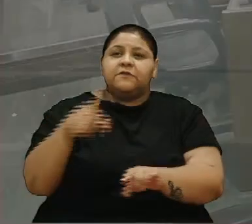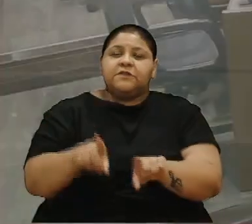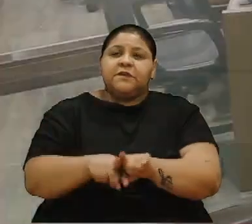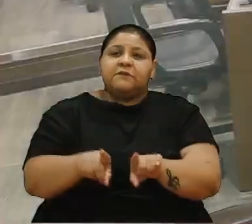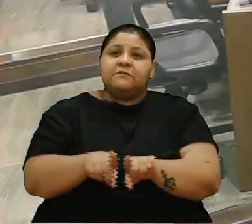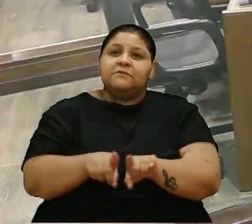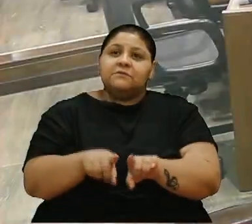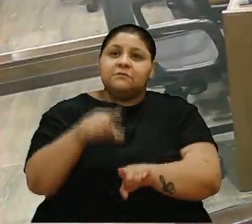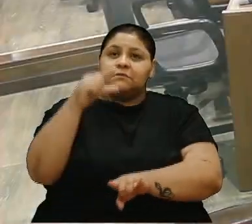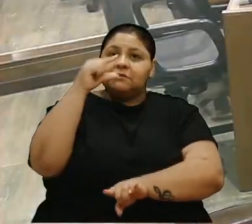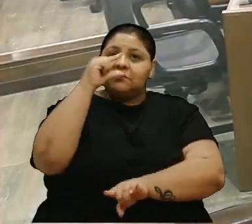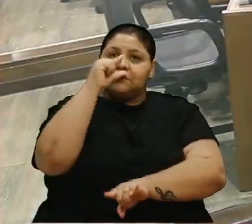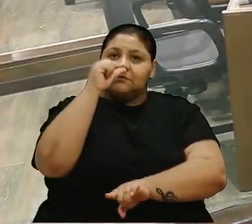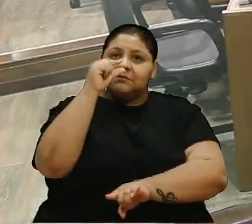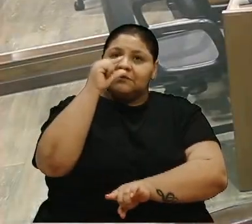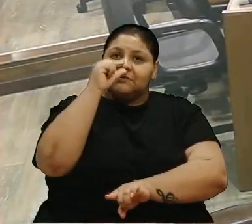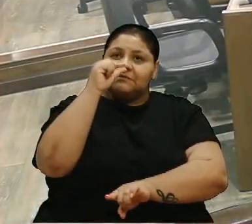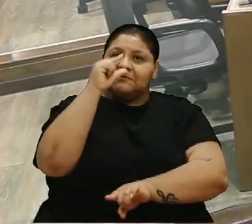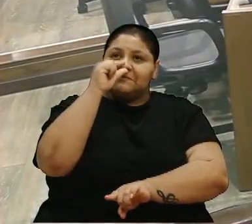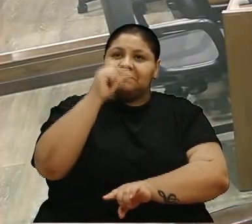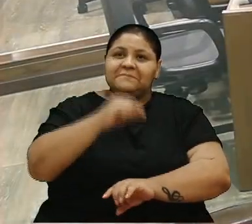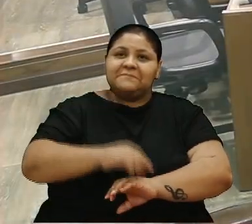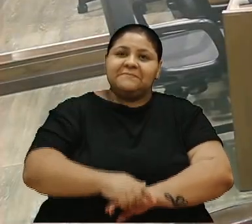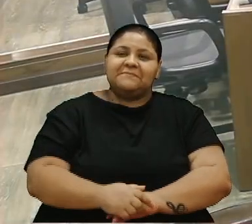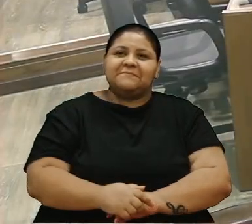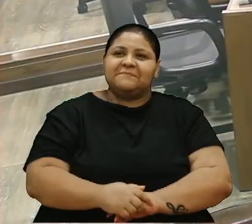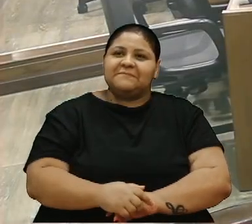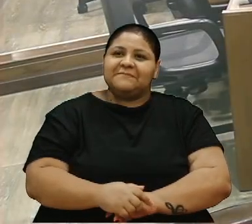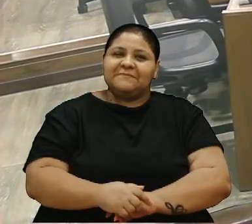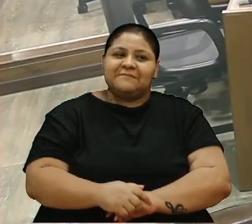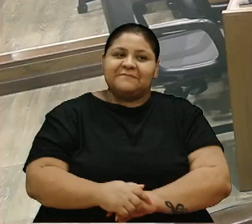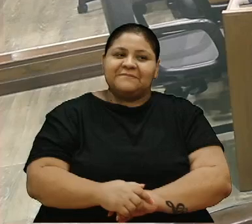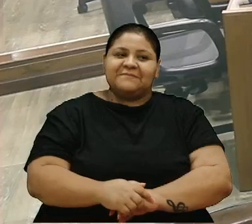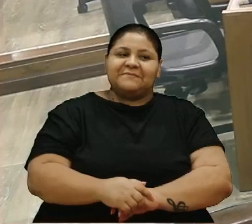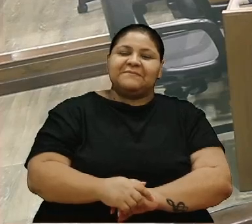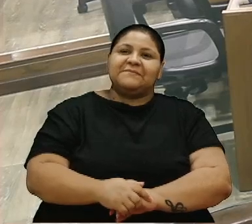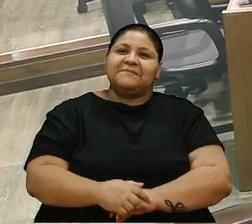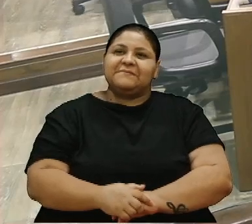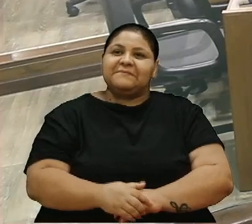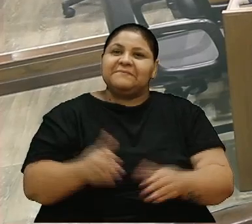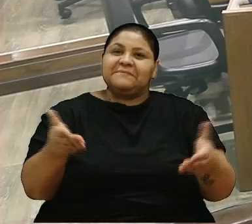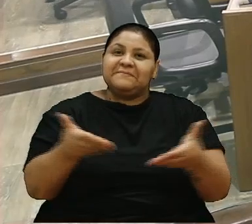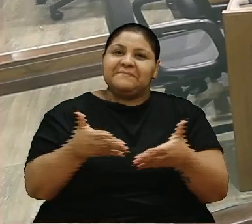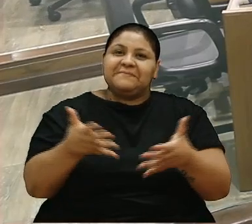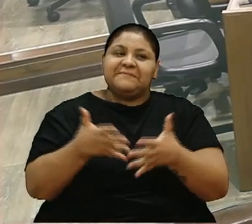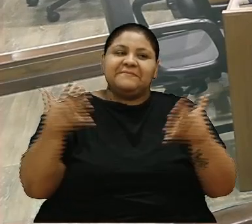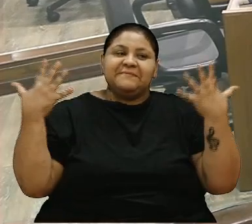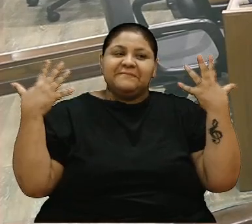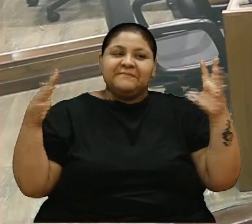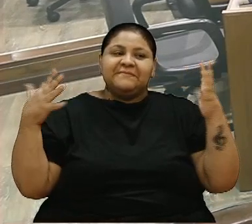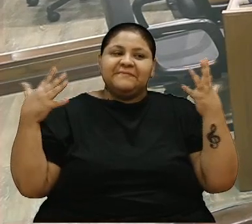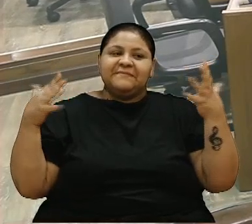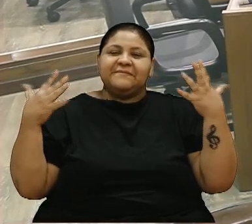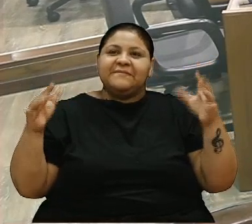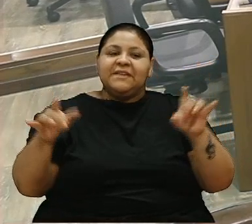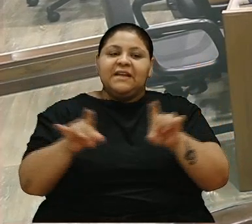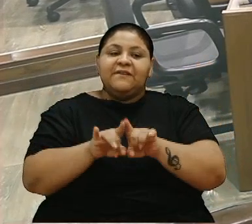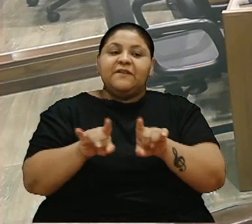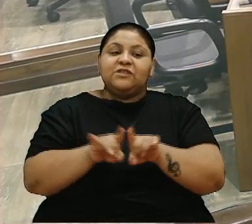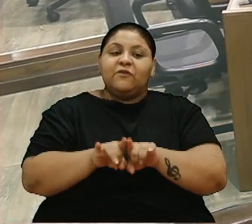favor. Obrigado pela parte, vereador Pedro, e lhe parabenizo por trazer essa